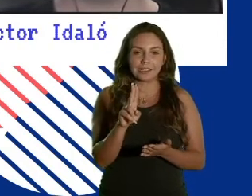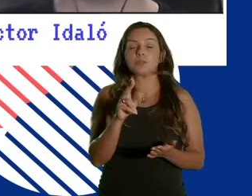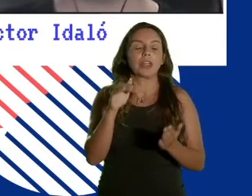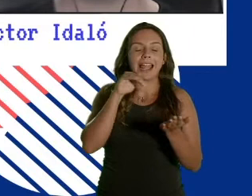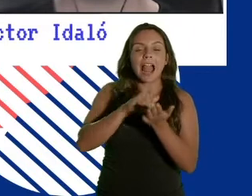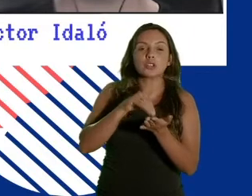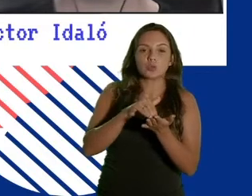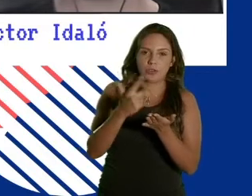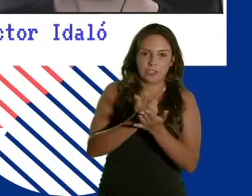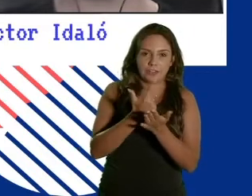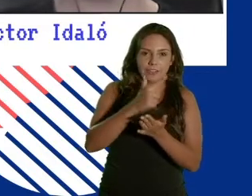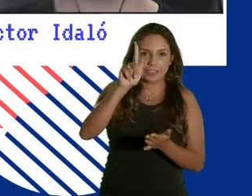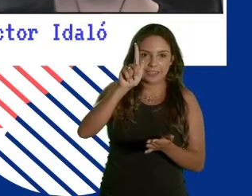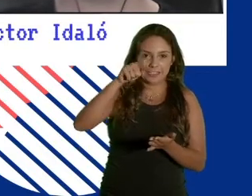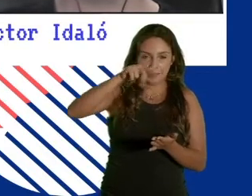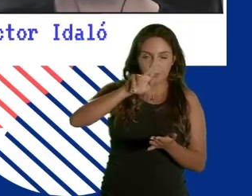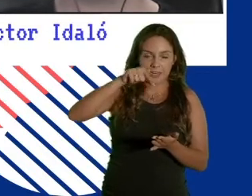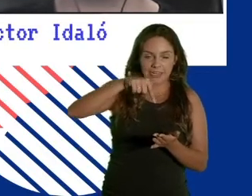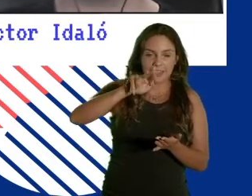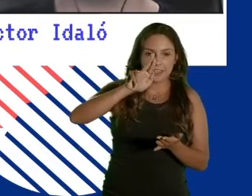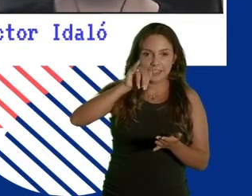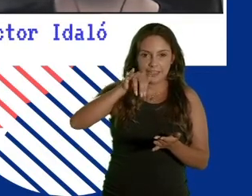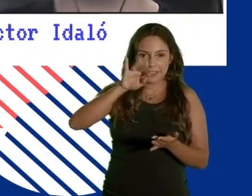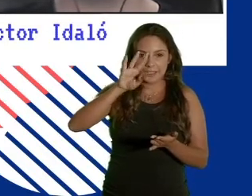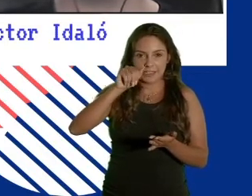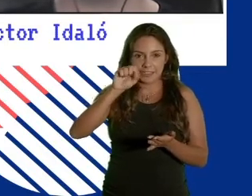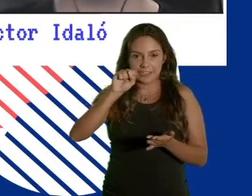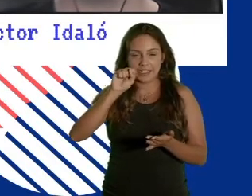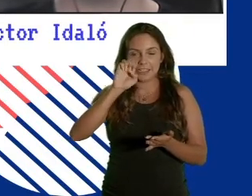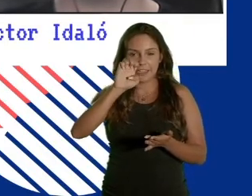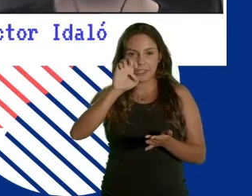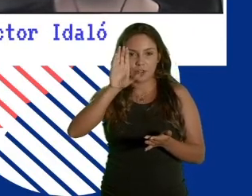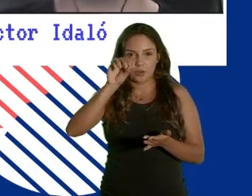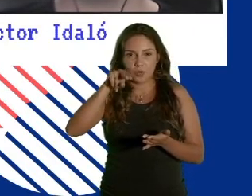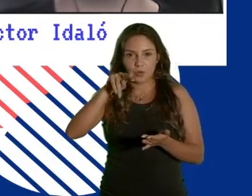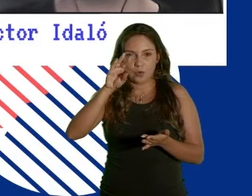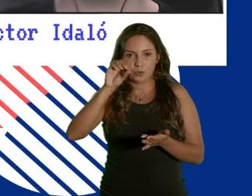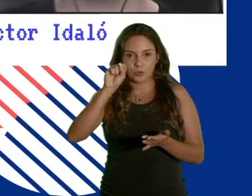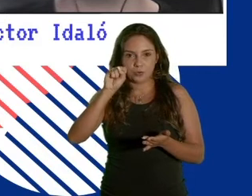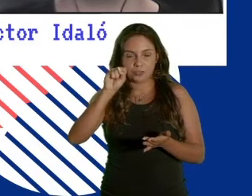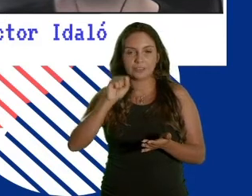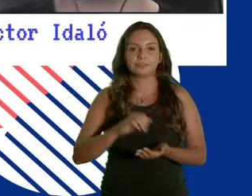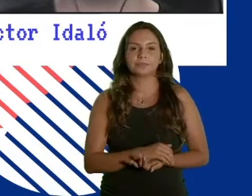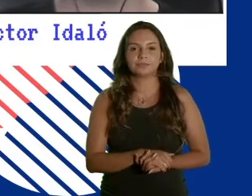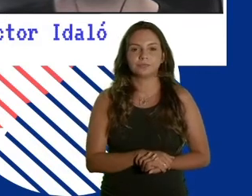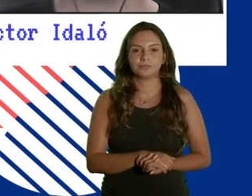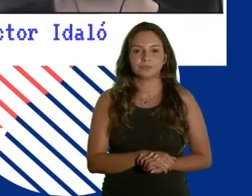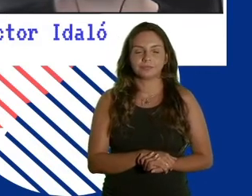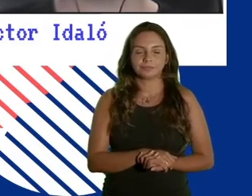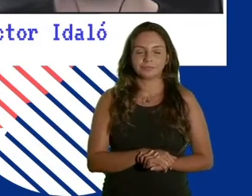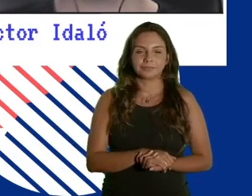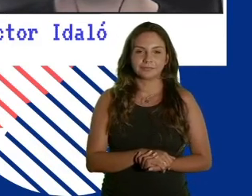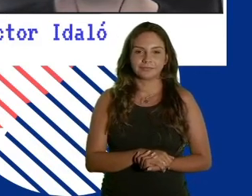e Contos. O livro chegou hoje, eu estou lambendo a cria, mas no